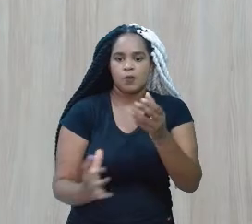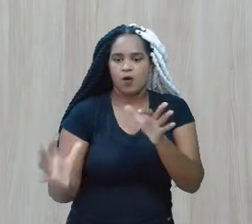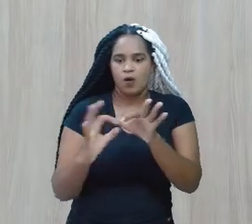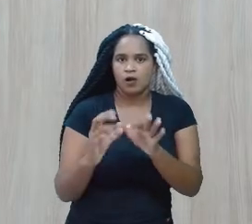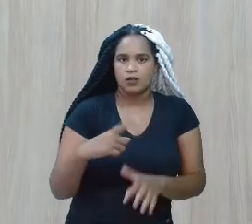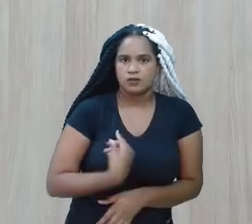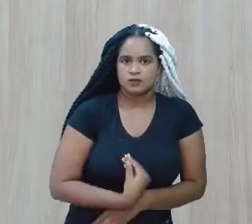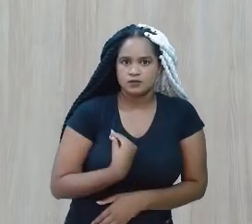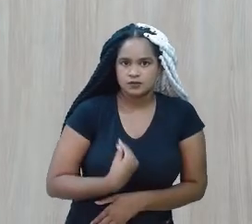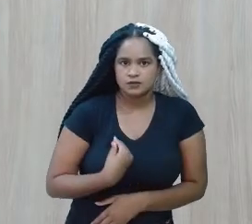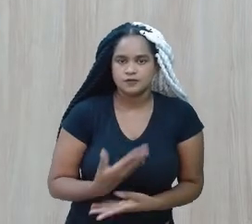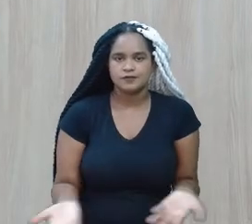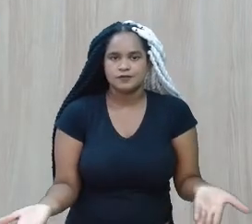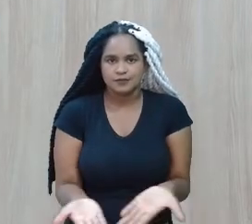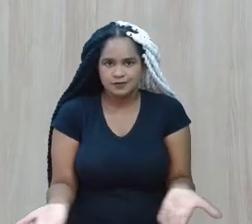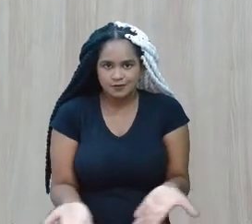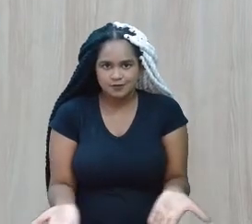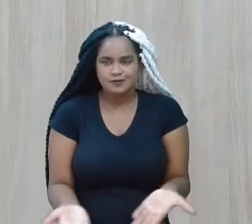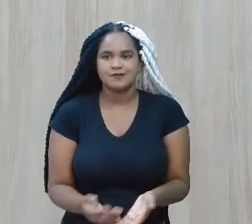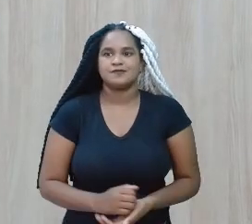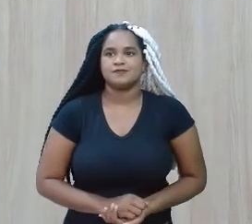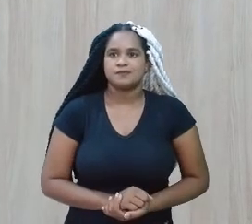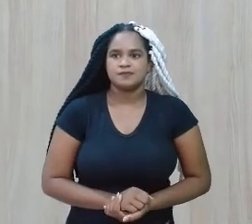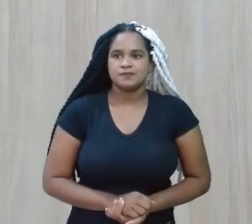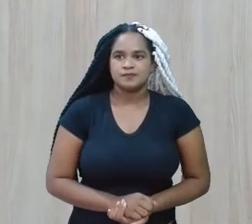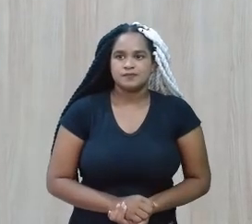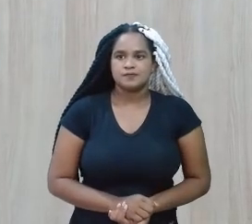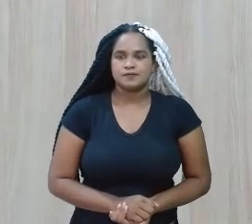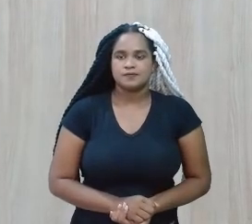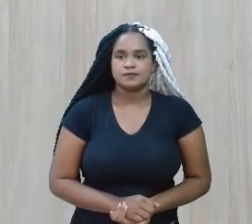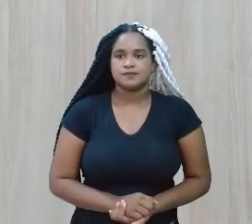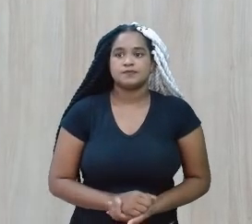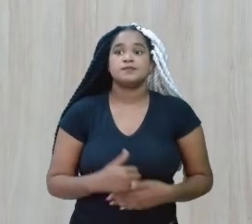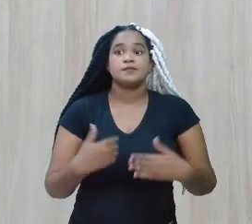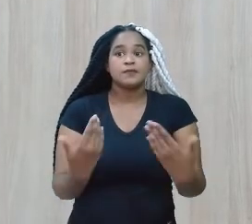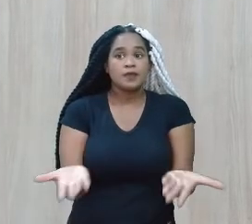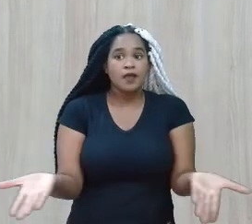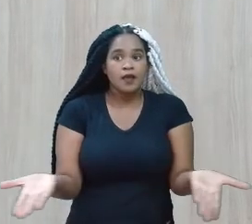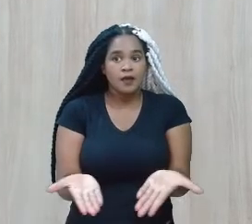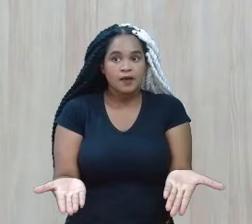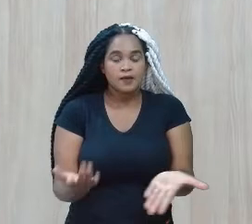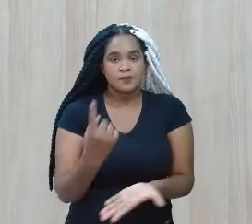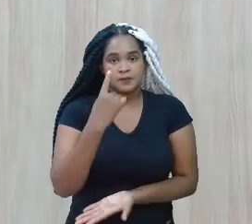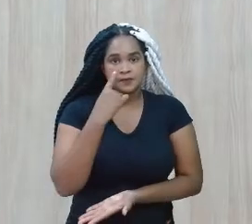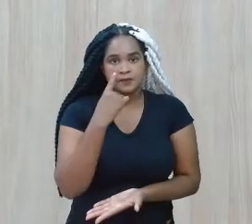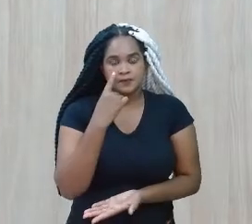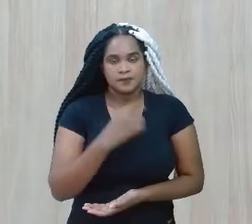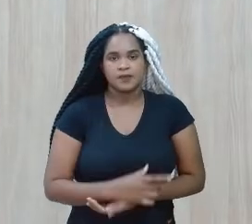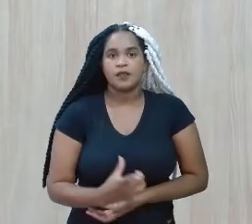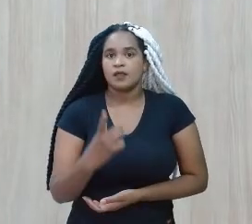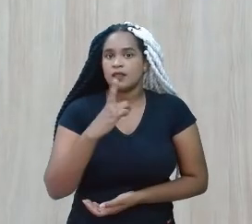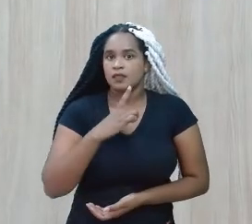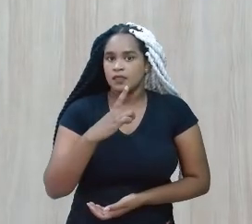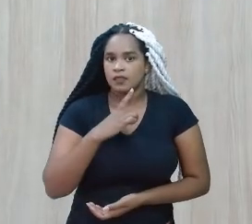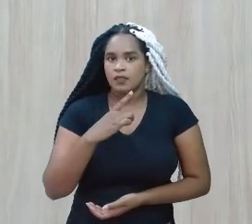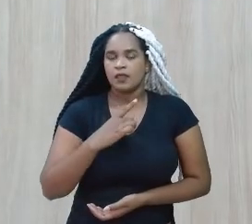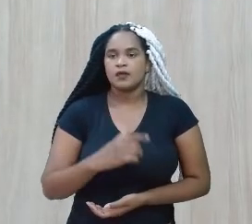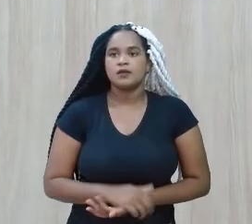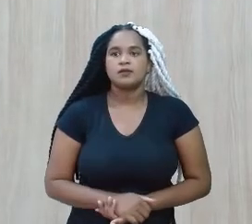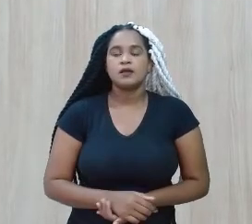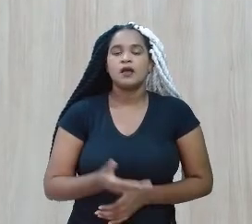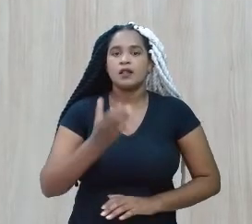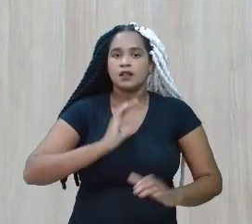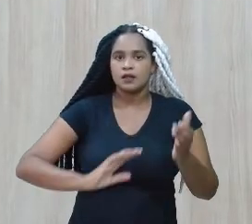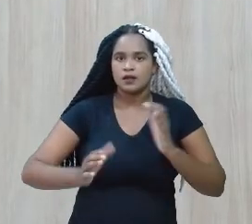hoje, não é? E tomar alguns cuidados. Então, agora, nós estaremos expondo